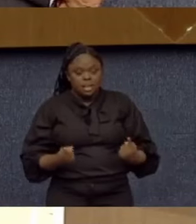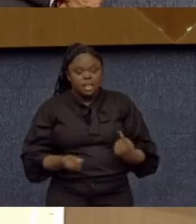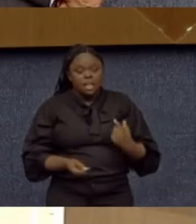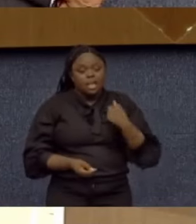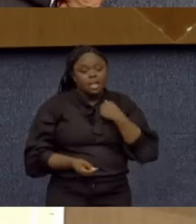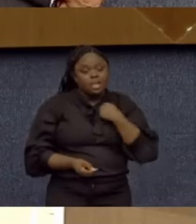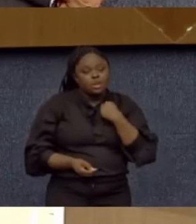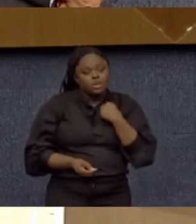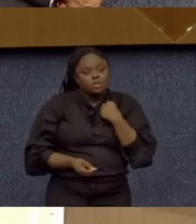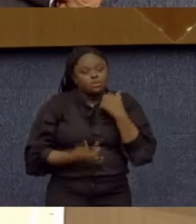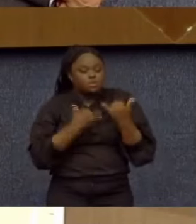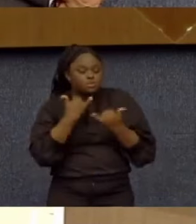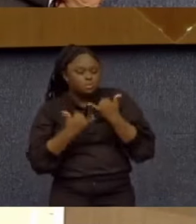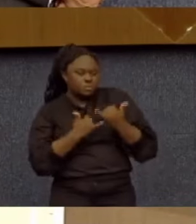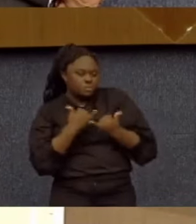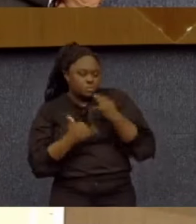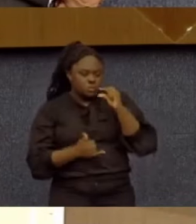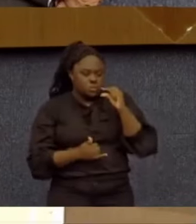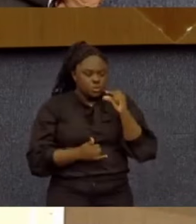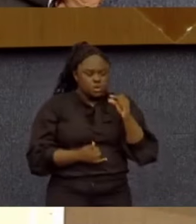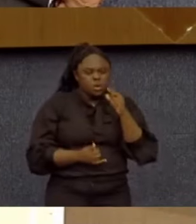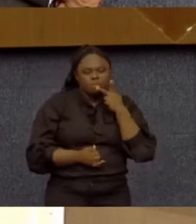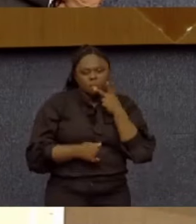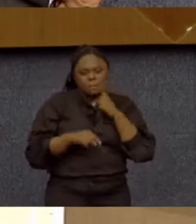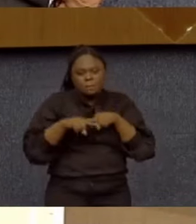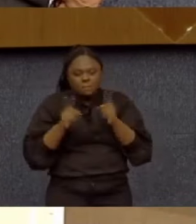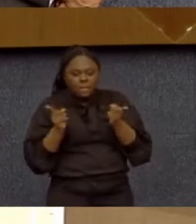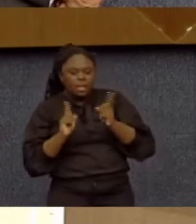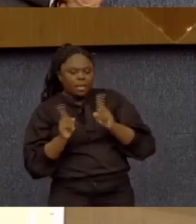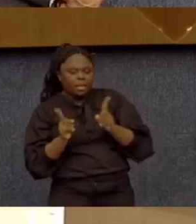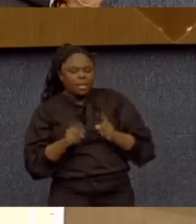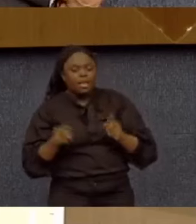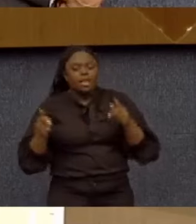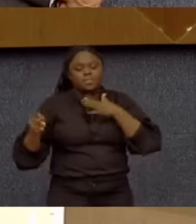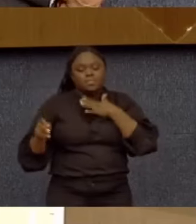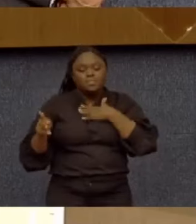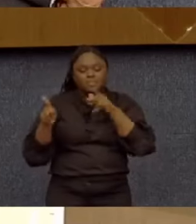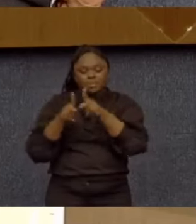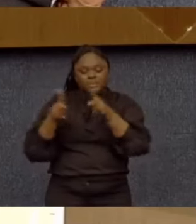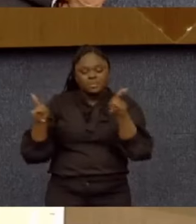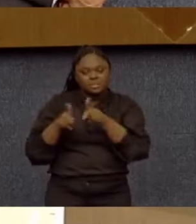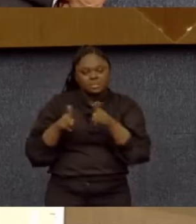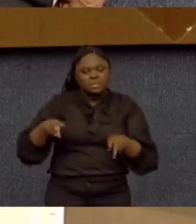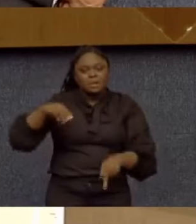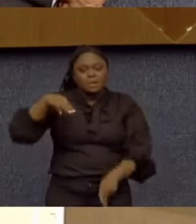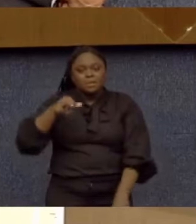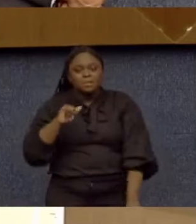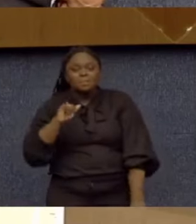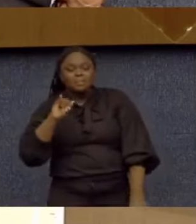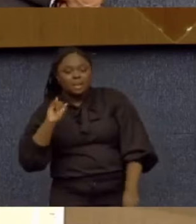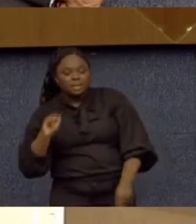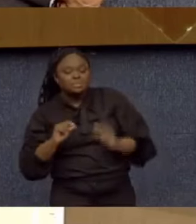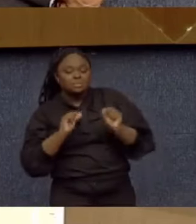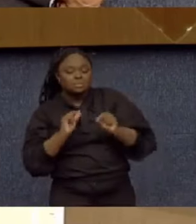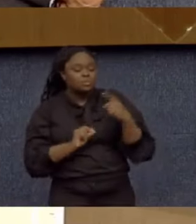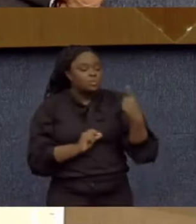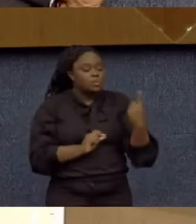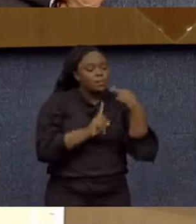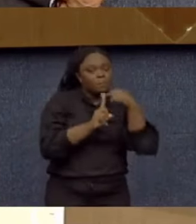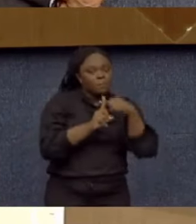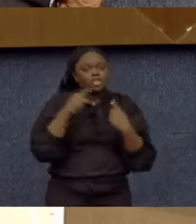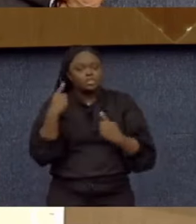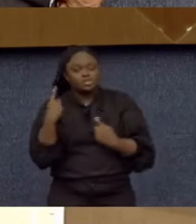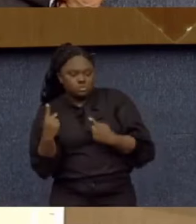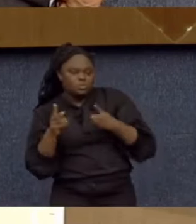eu vou brincar um pouquinho. Hoje não fala mais, não. Minha professora está aí, e mais é um mais um é dois. Vamos